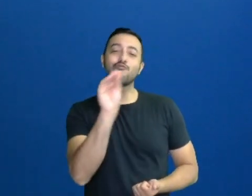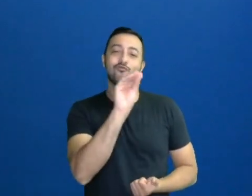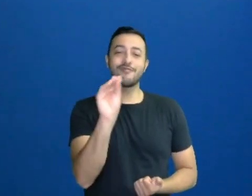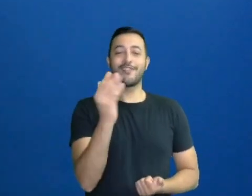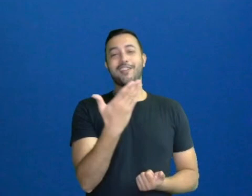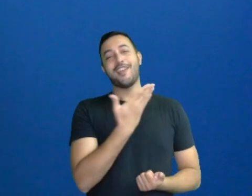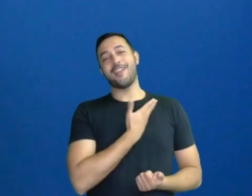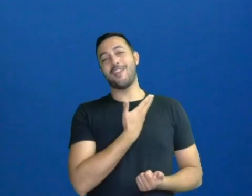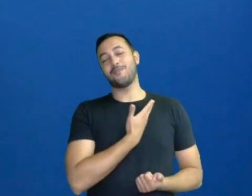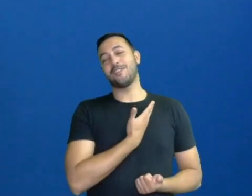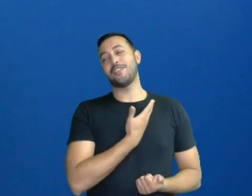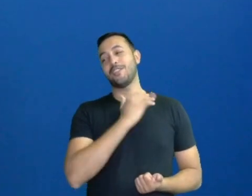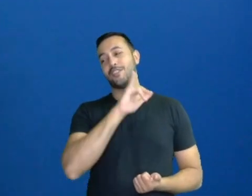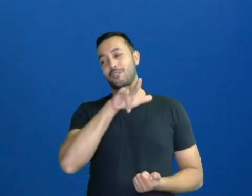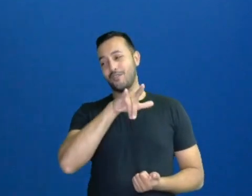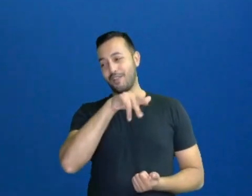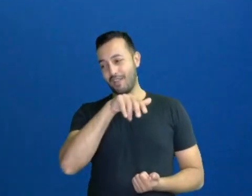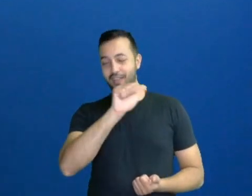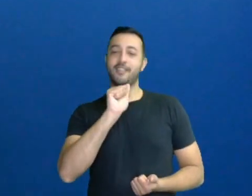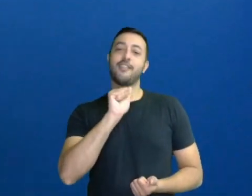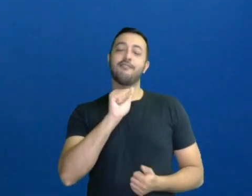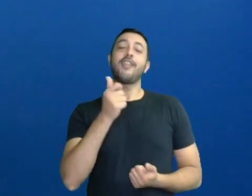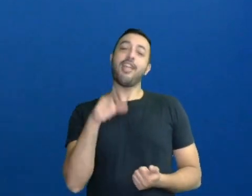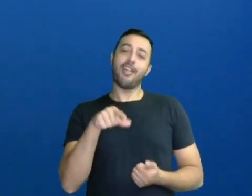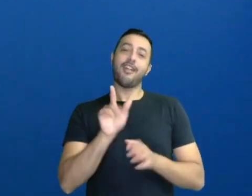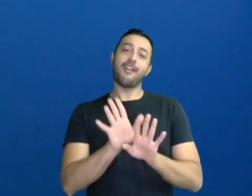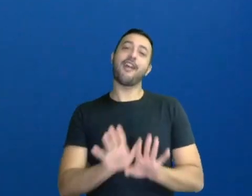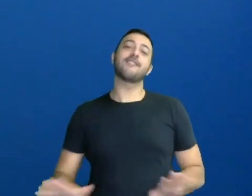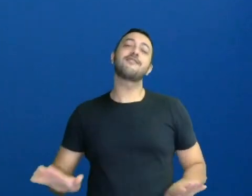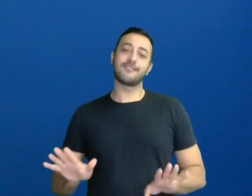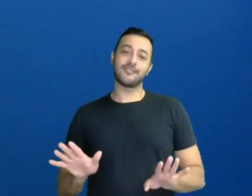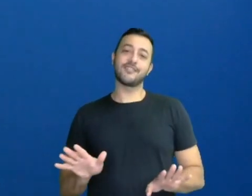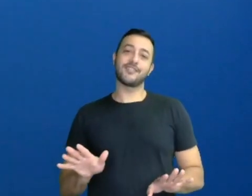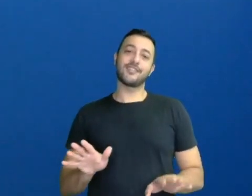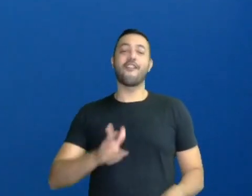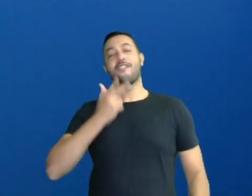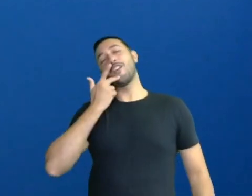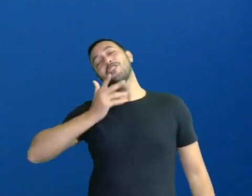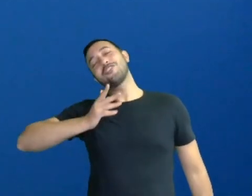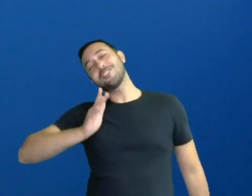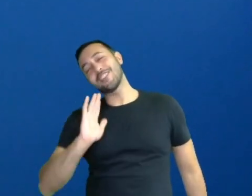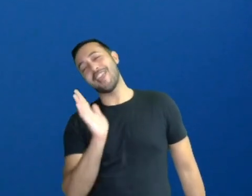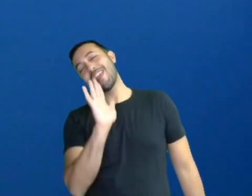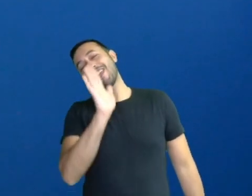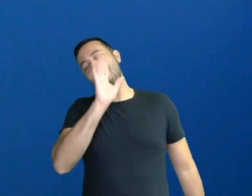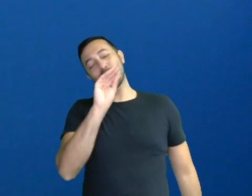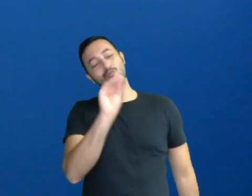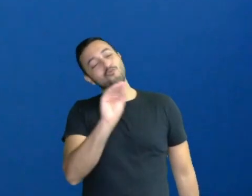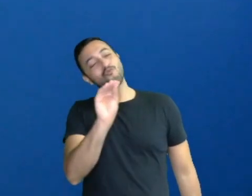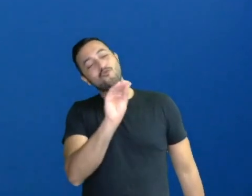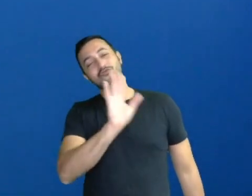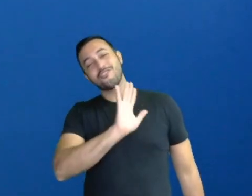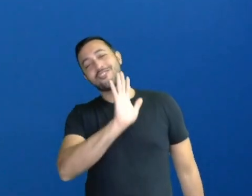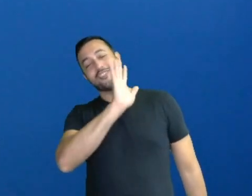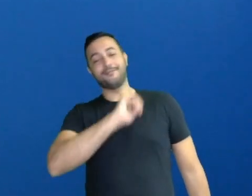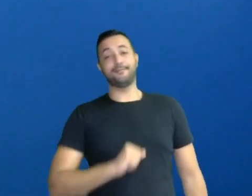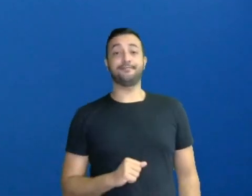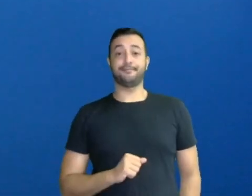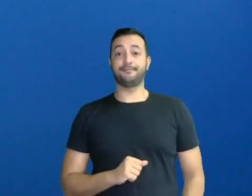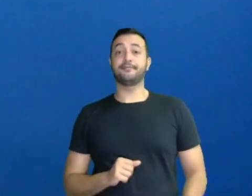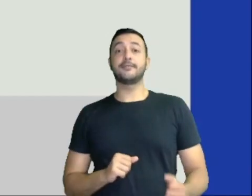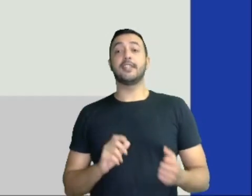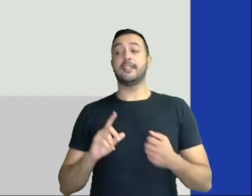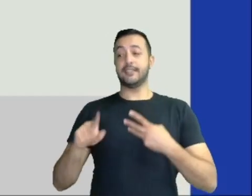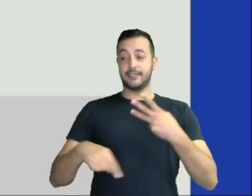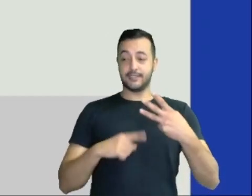beijinho da sua amiga Juliana então é assim que ela se despede da sua amiga na